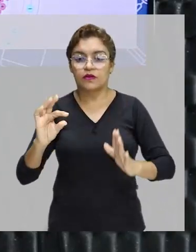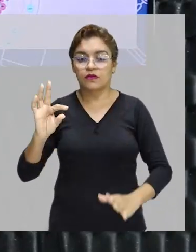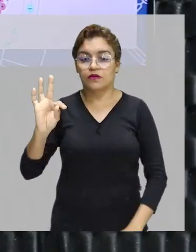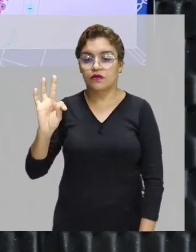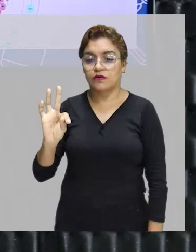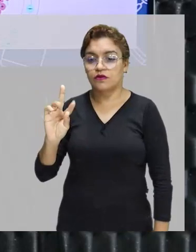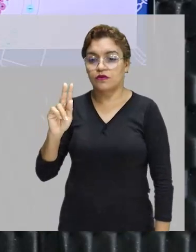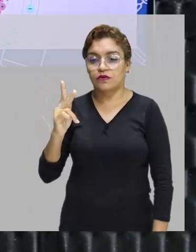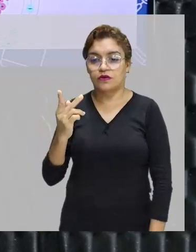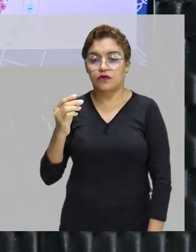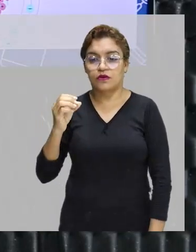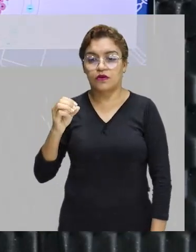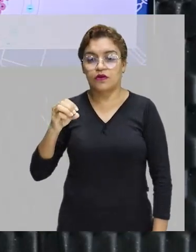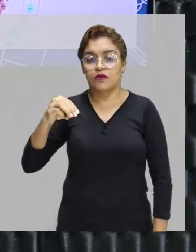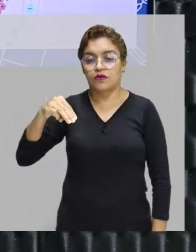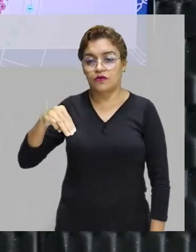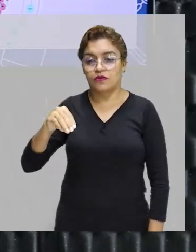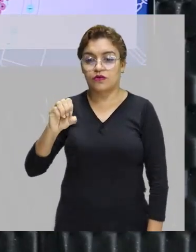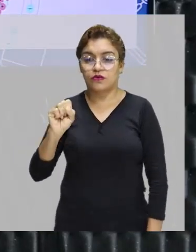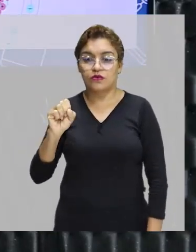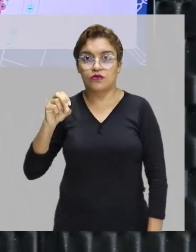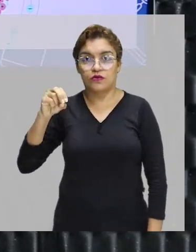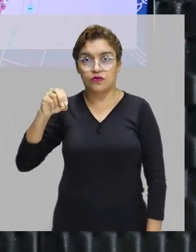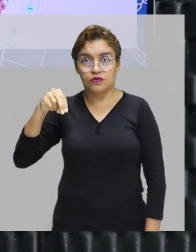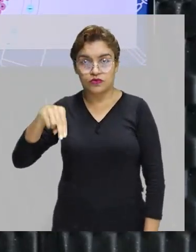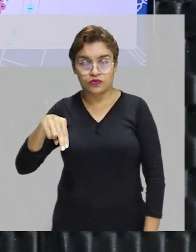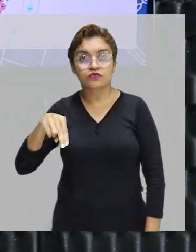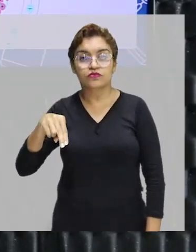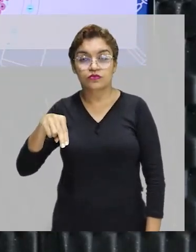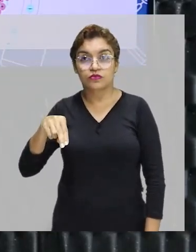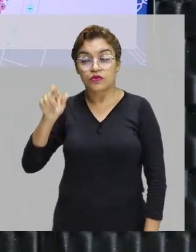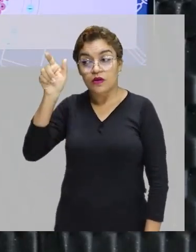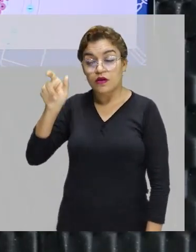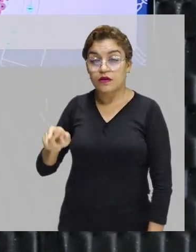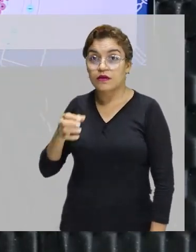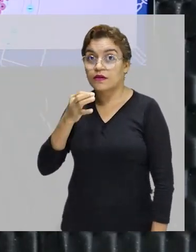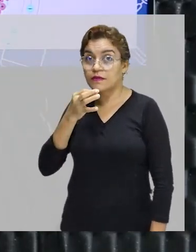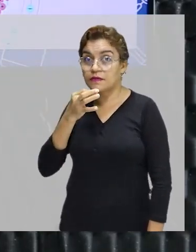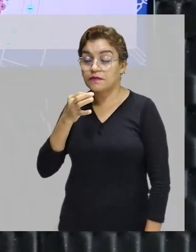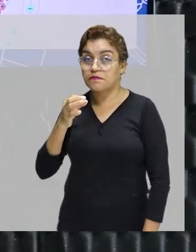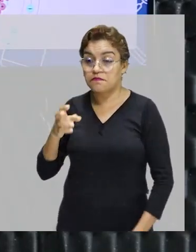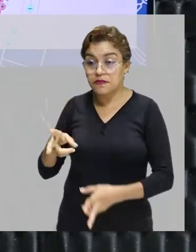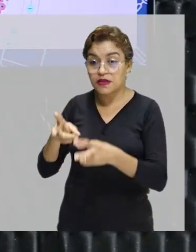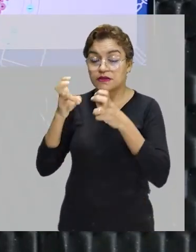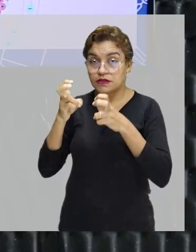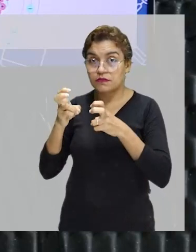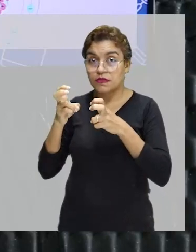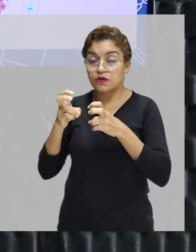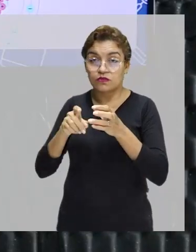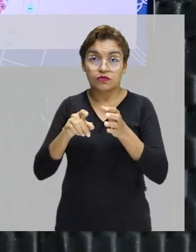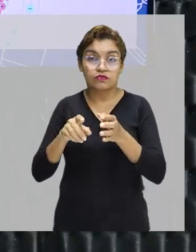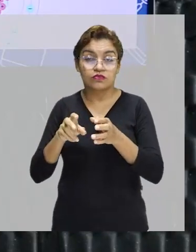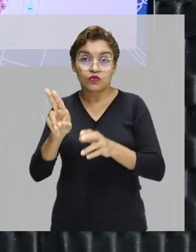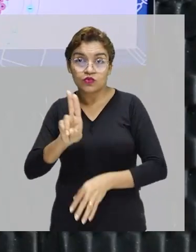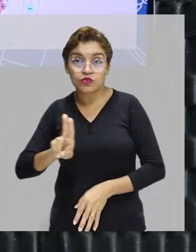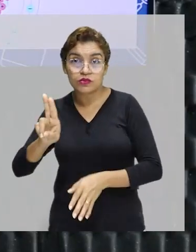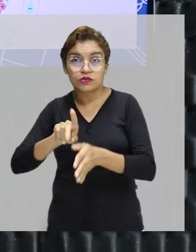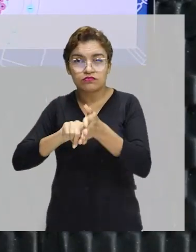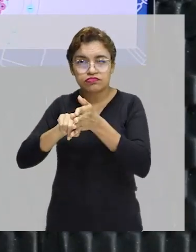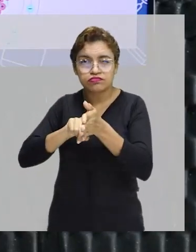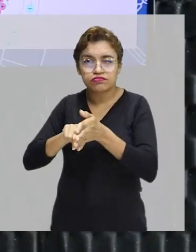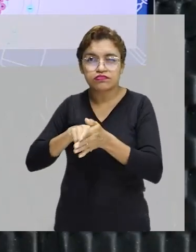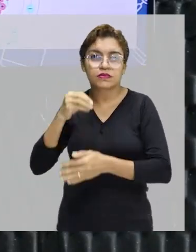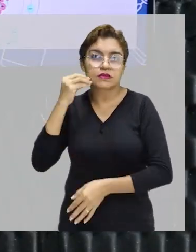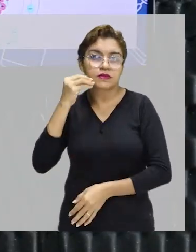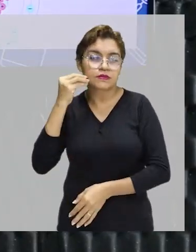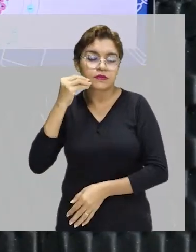Thomson. Então, Thomson percebeu, através de diversos experimentos, que o átomo ele